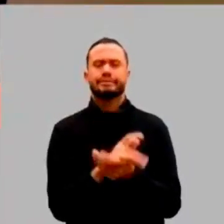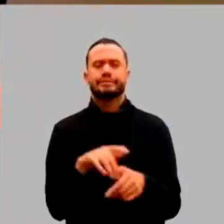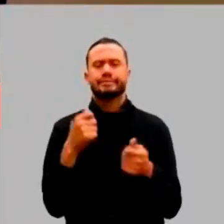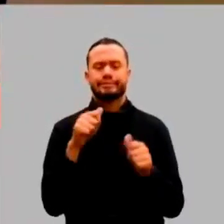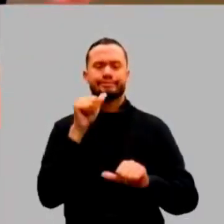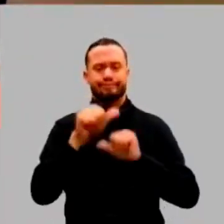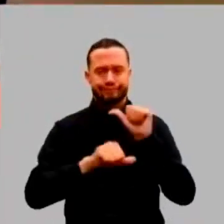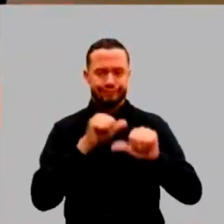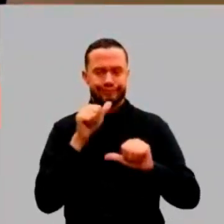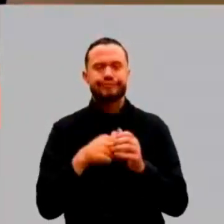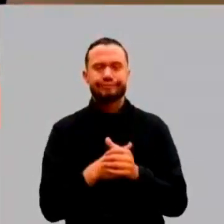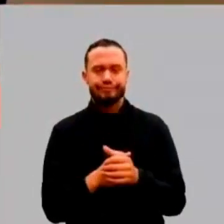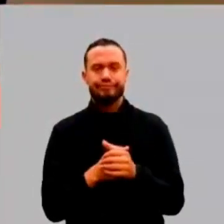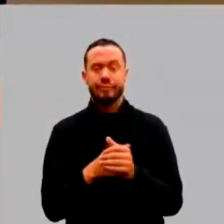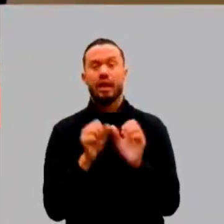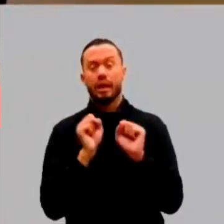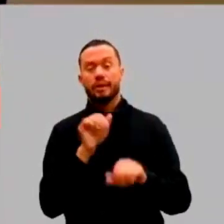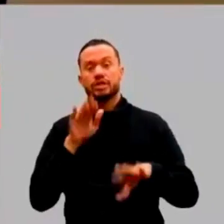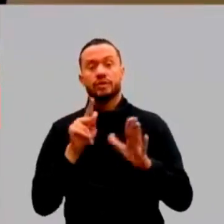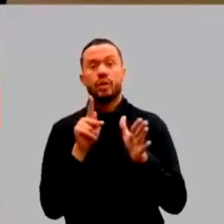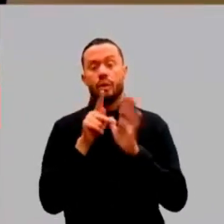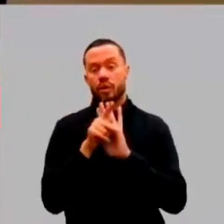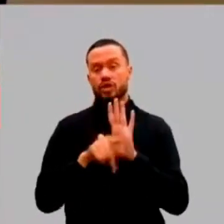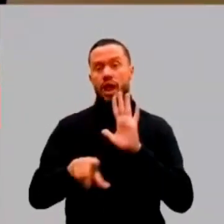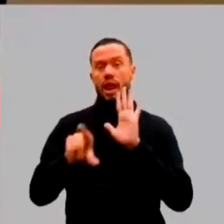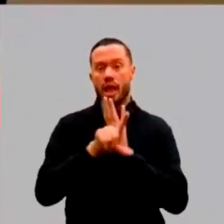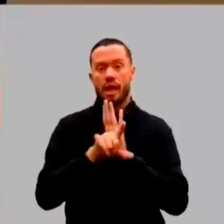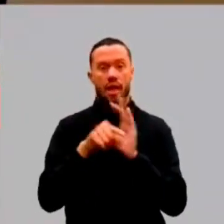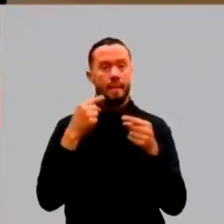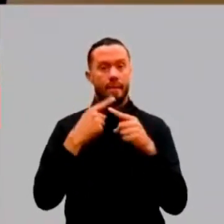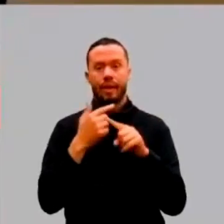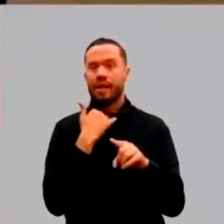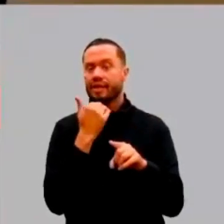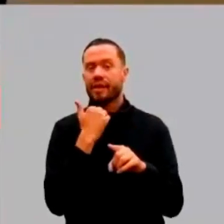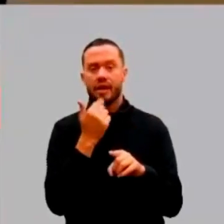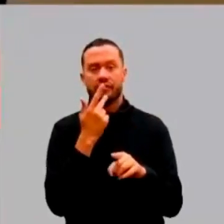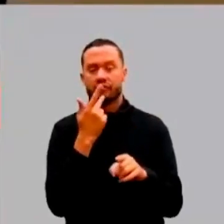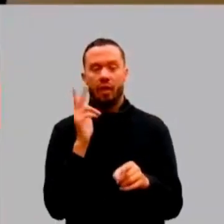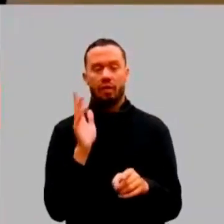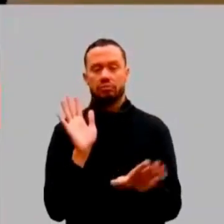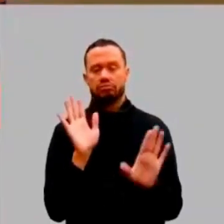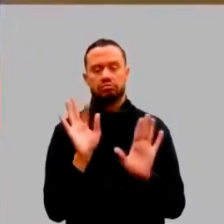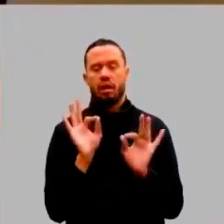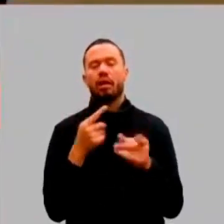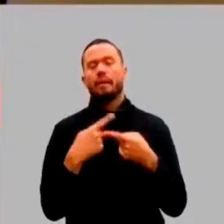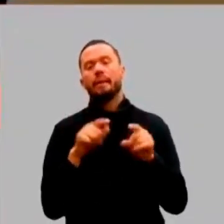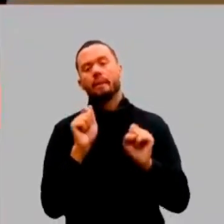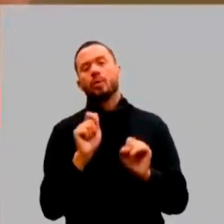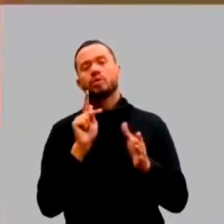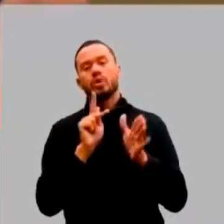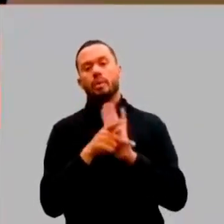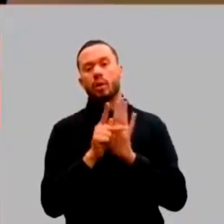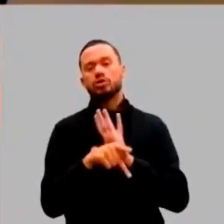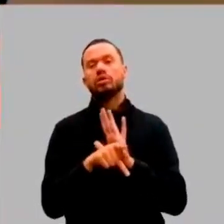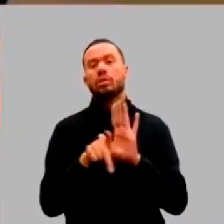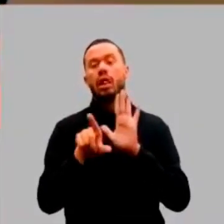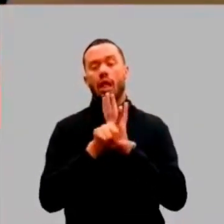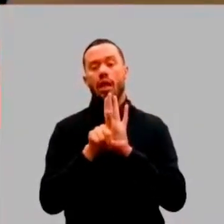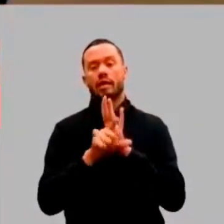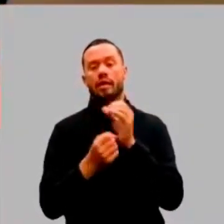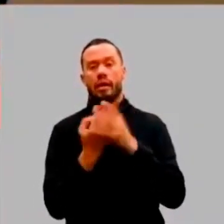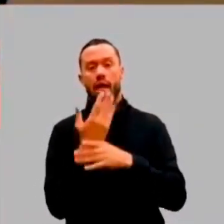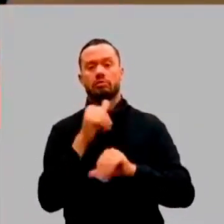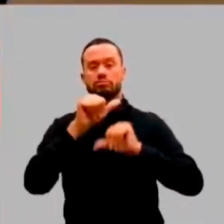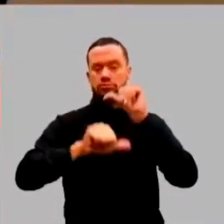atualizar e pode vir um projeto de lei para cá porque ninguém tá dizendo que não virá pode vir um projeto de lei para cá